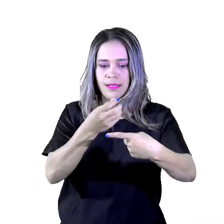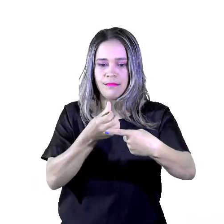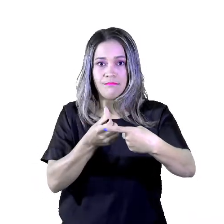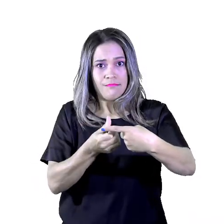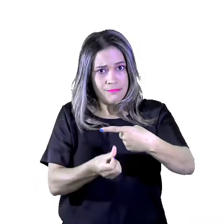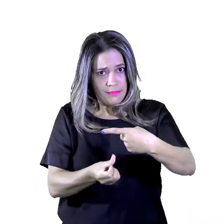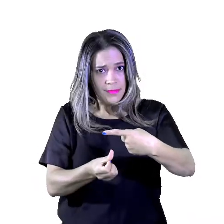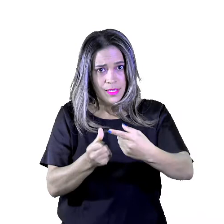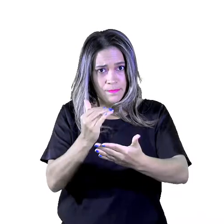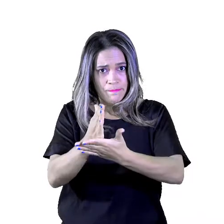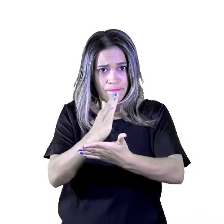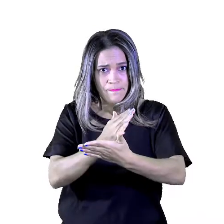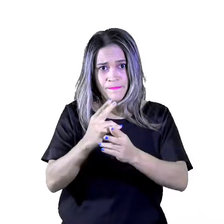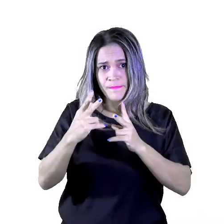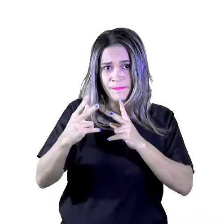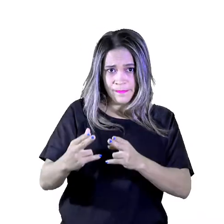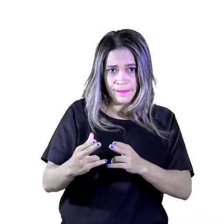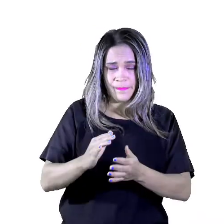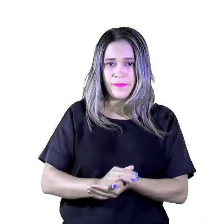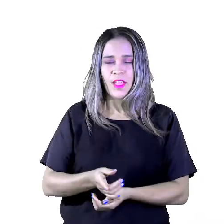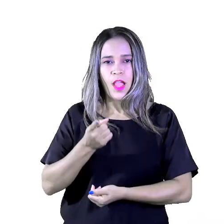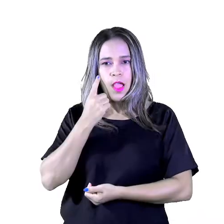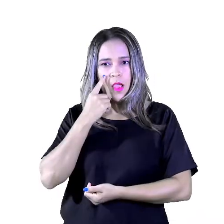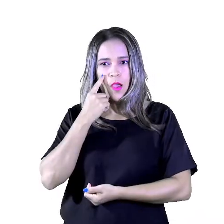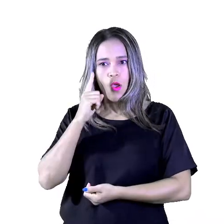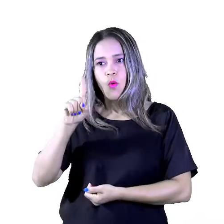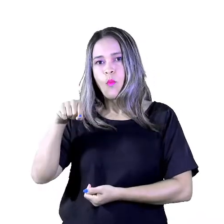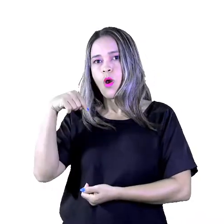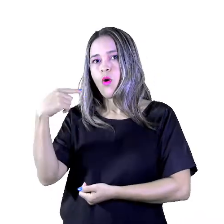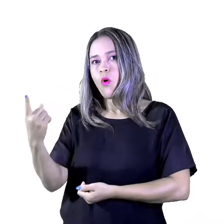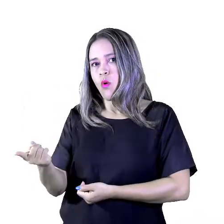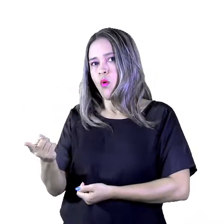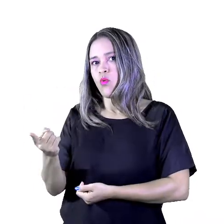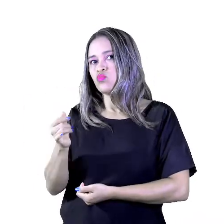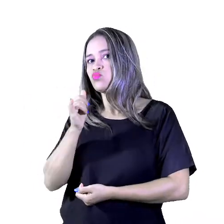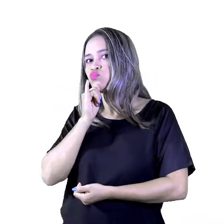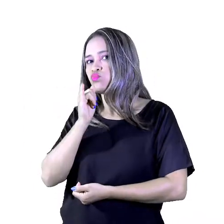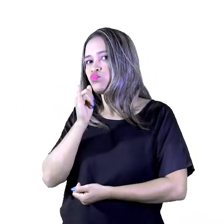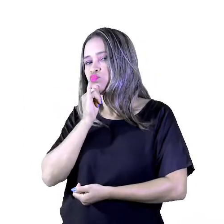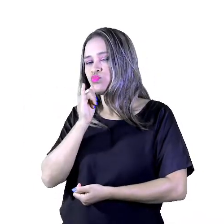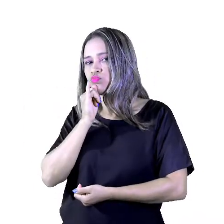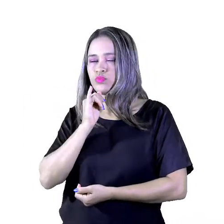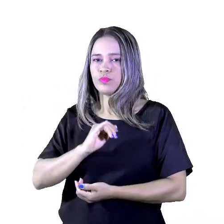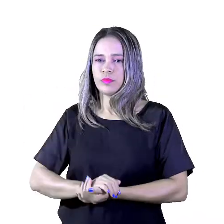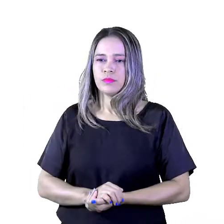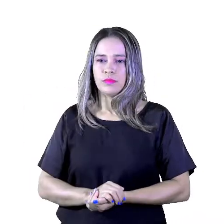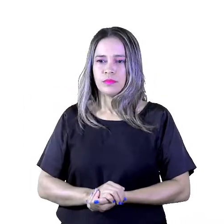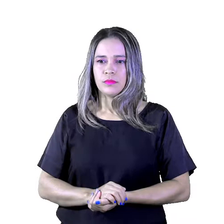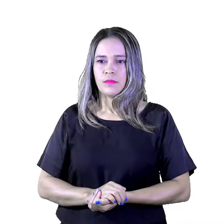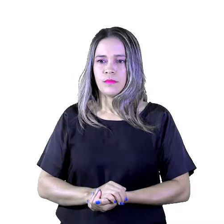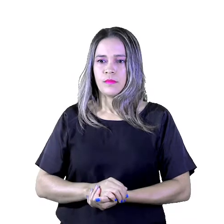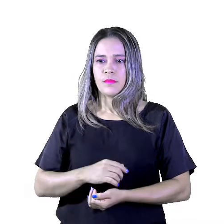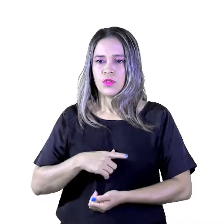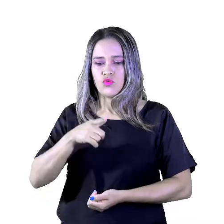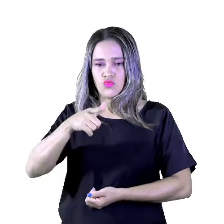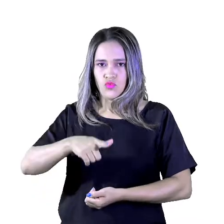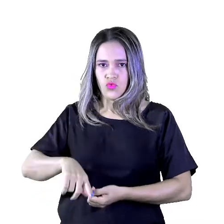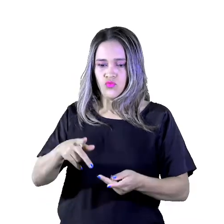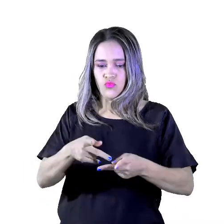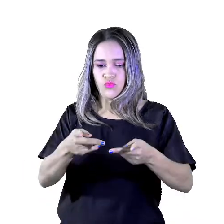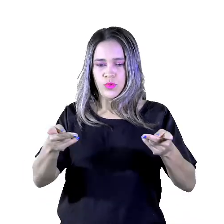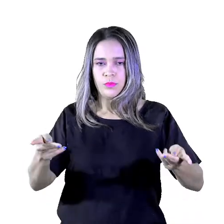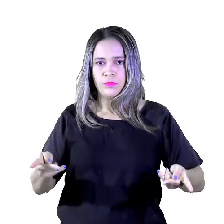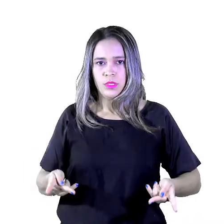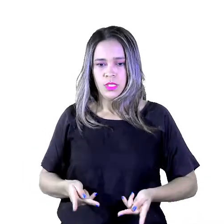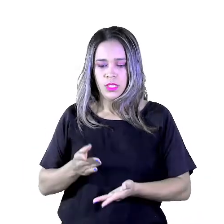partes iguais. Agora, olha novamente um outro exemplo aqui. Novamente, uma pizza